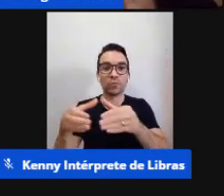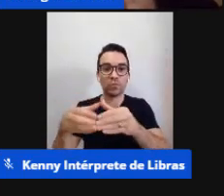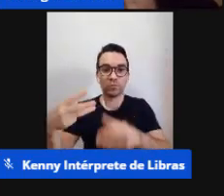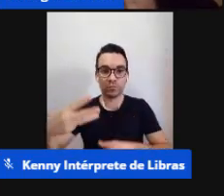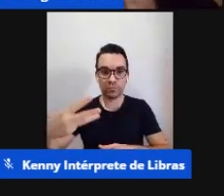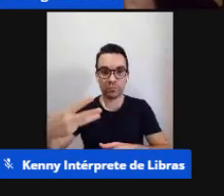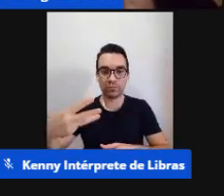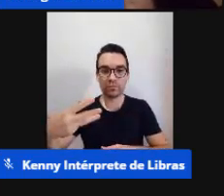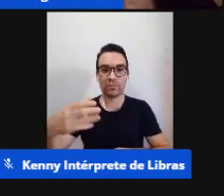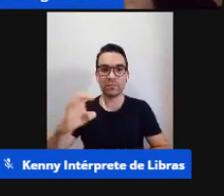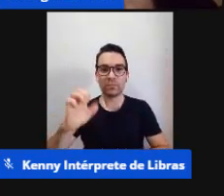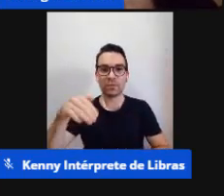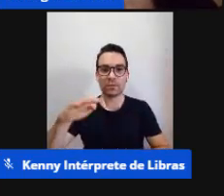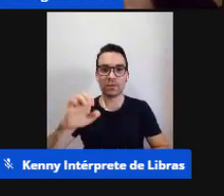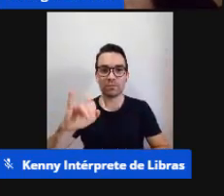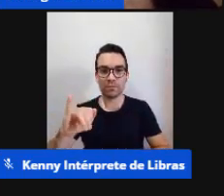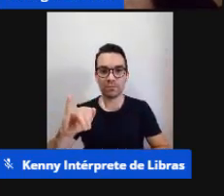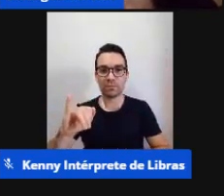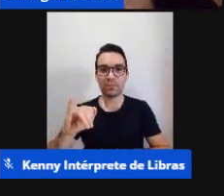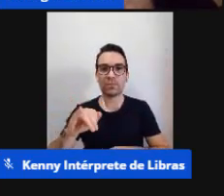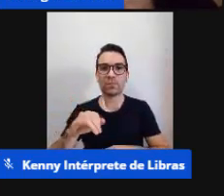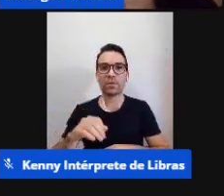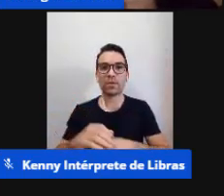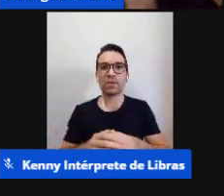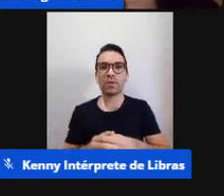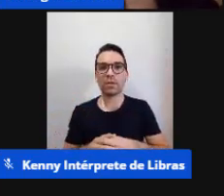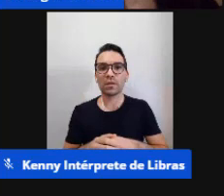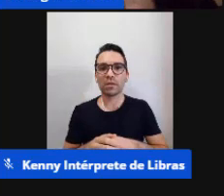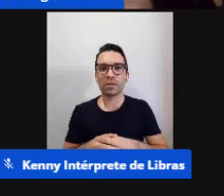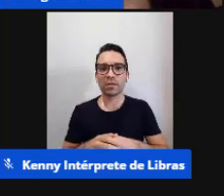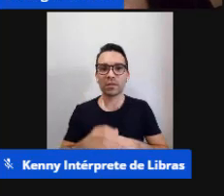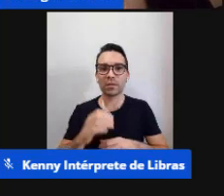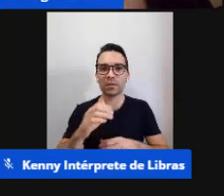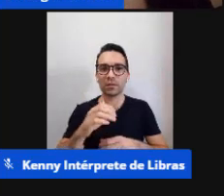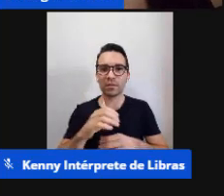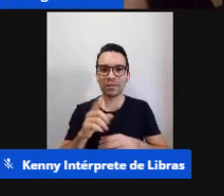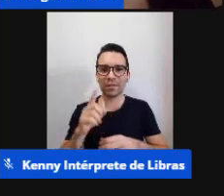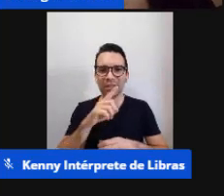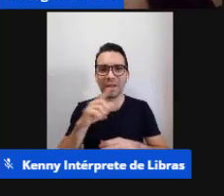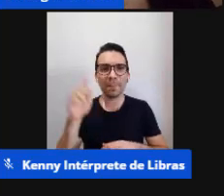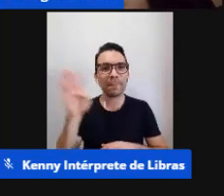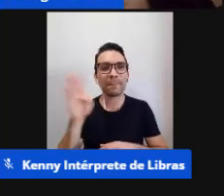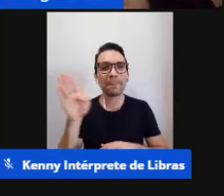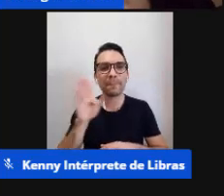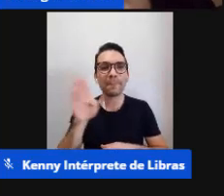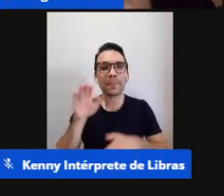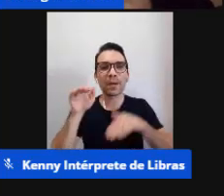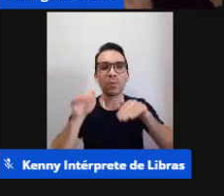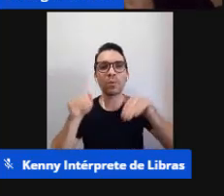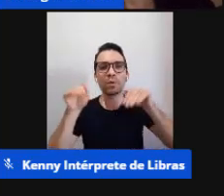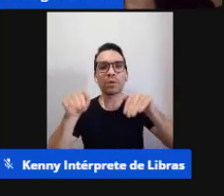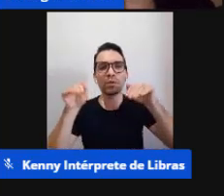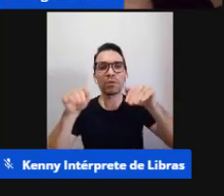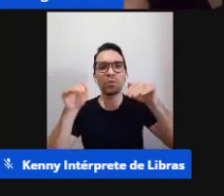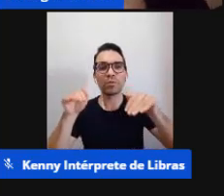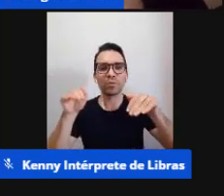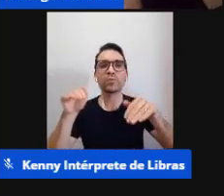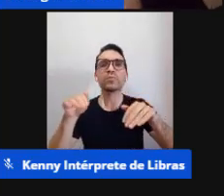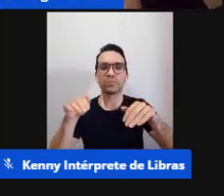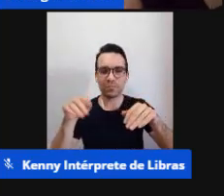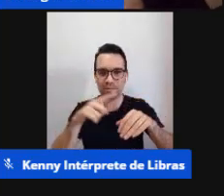EMEI Engenheiro Valdemir Correia de Resende, lá no bairro Canguru, tá? Ele também vai